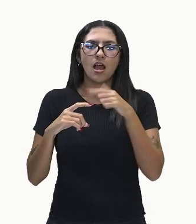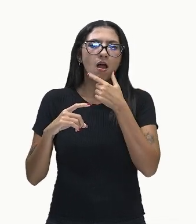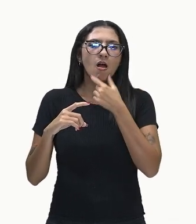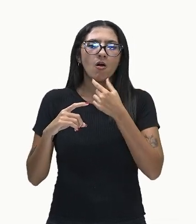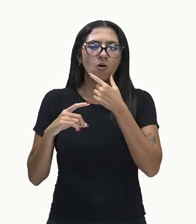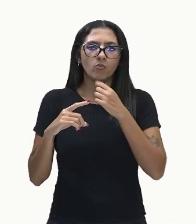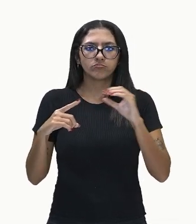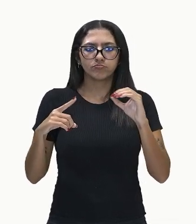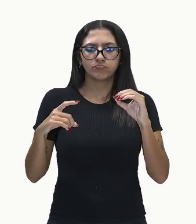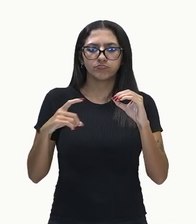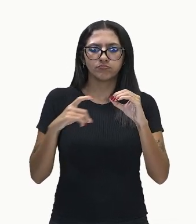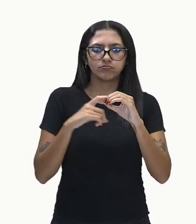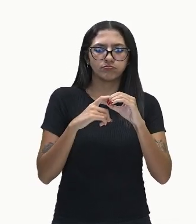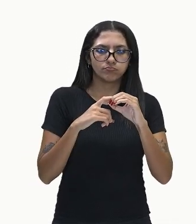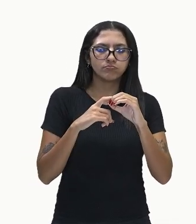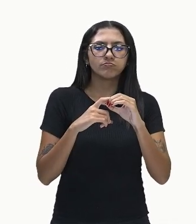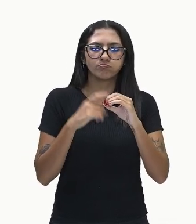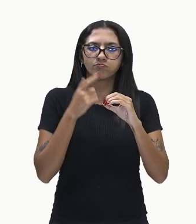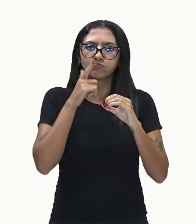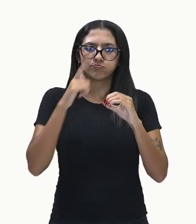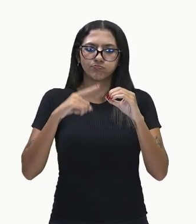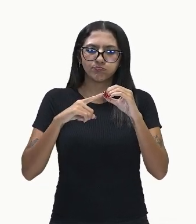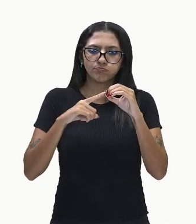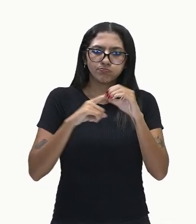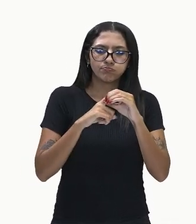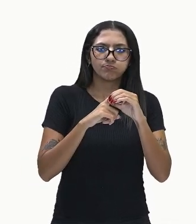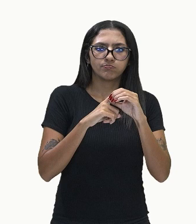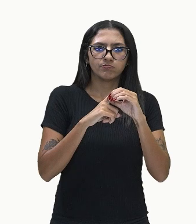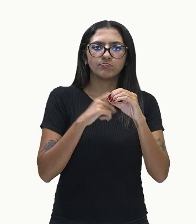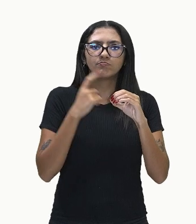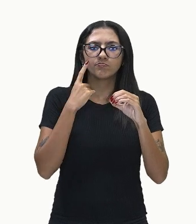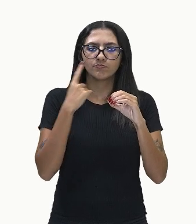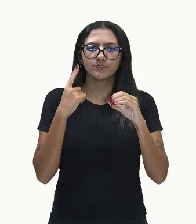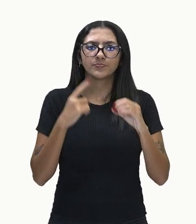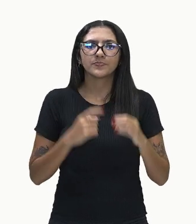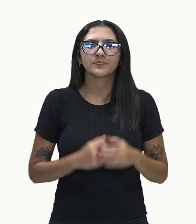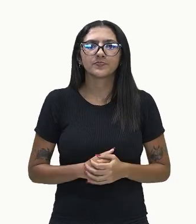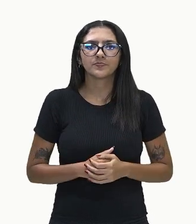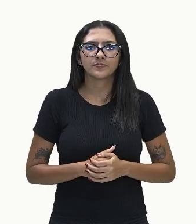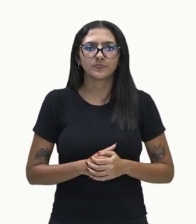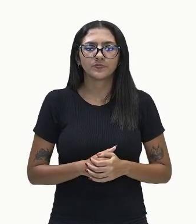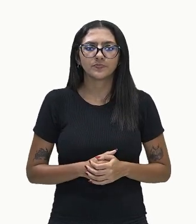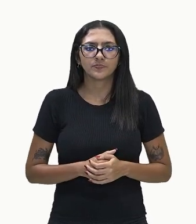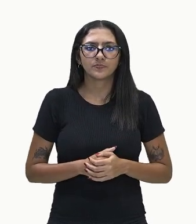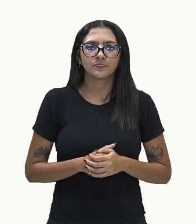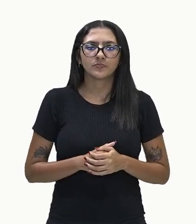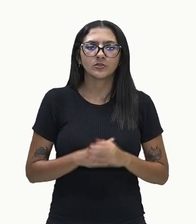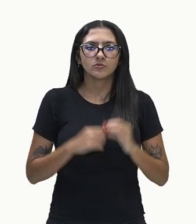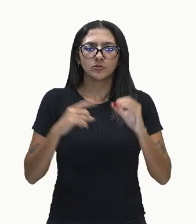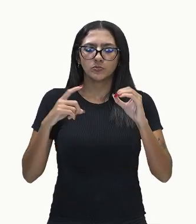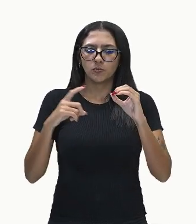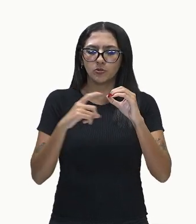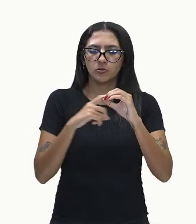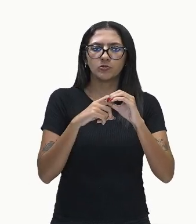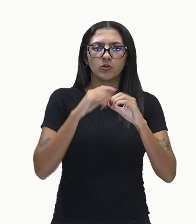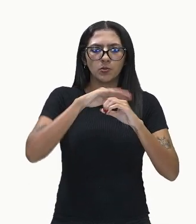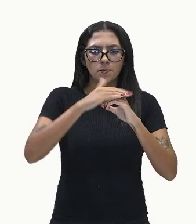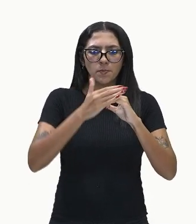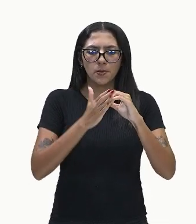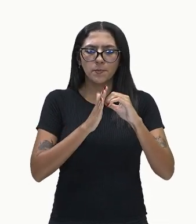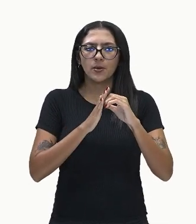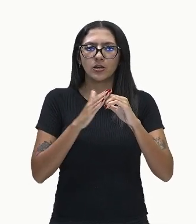certo? Ocorre a fecundação, aqui ó, o espermatozoide faz a penetração, rompe a